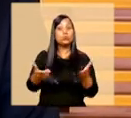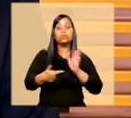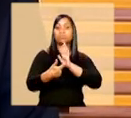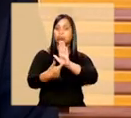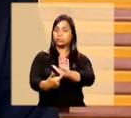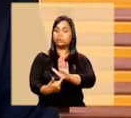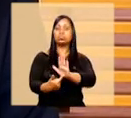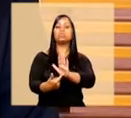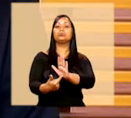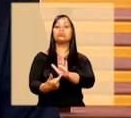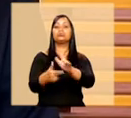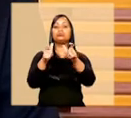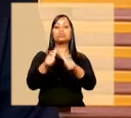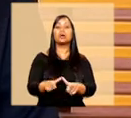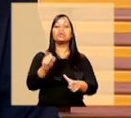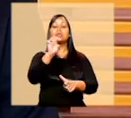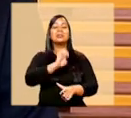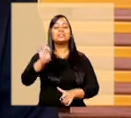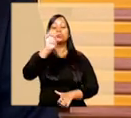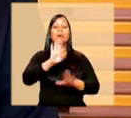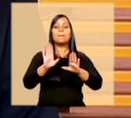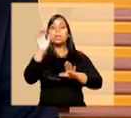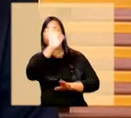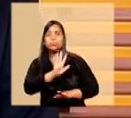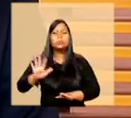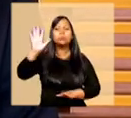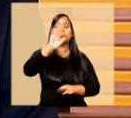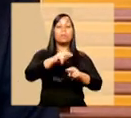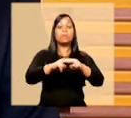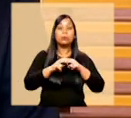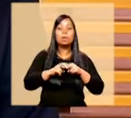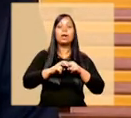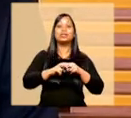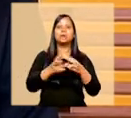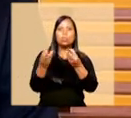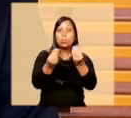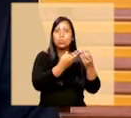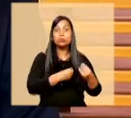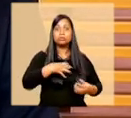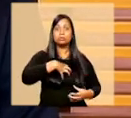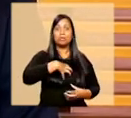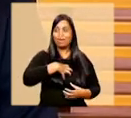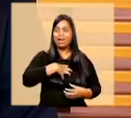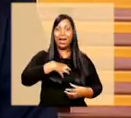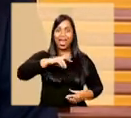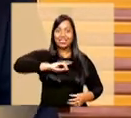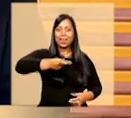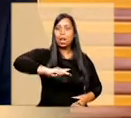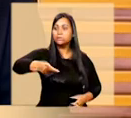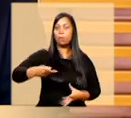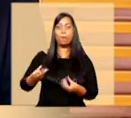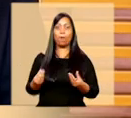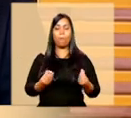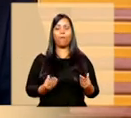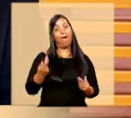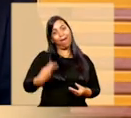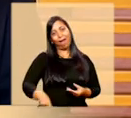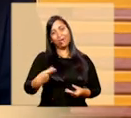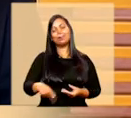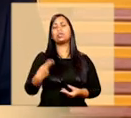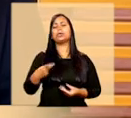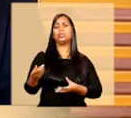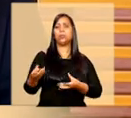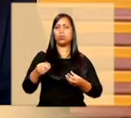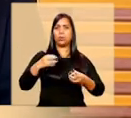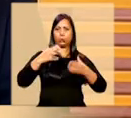vem se destacando no cenário não só estadual, mas nacional, realmente pelo número de transplantes. Hoje a gente na cidade consegue realizar